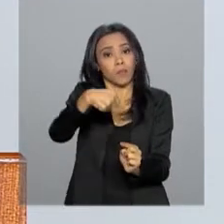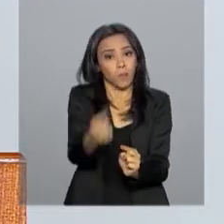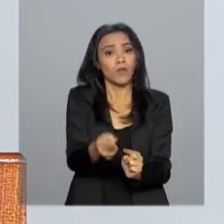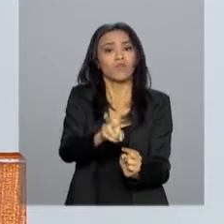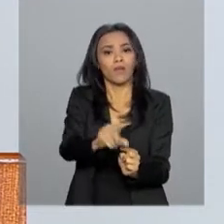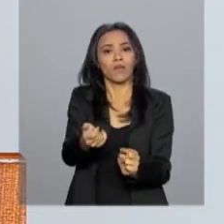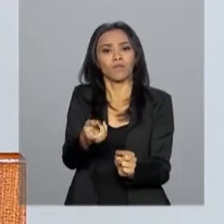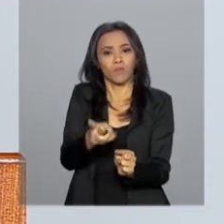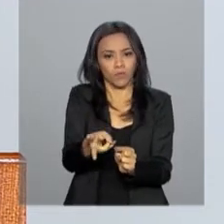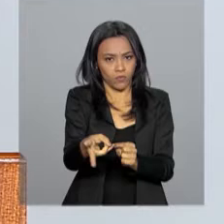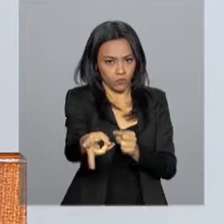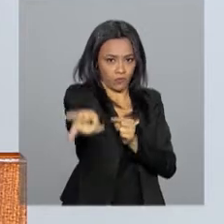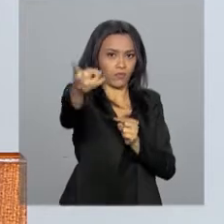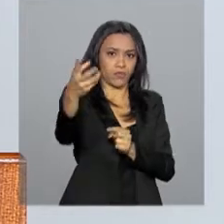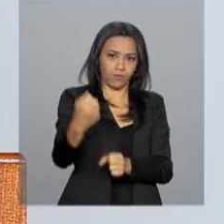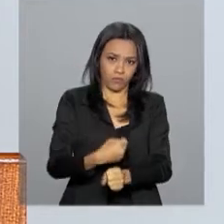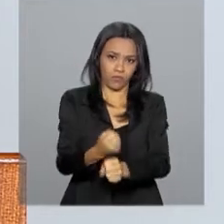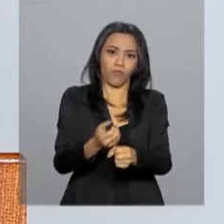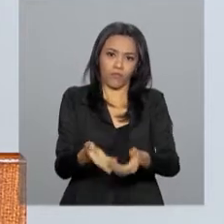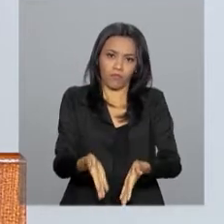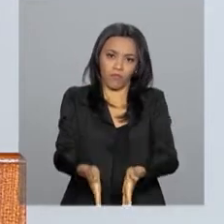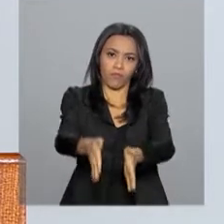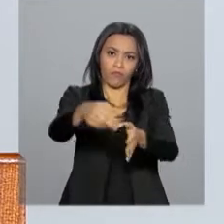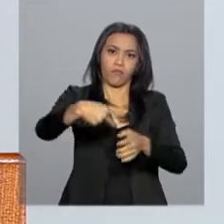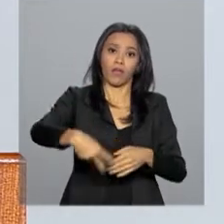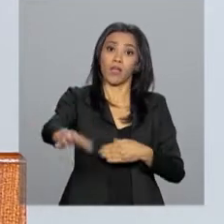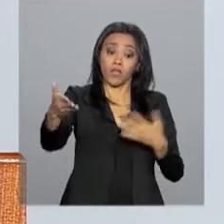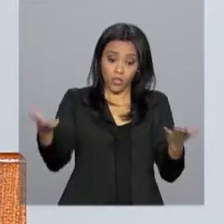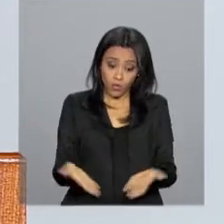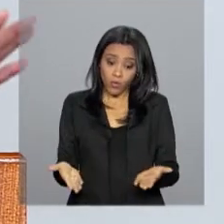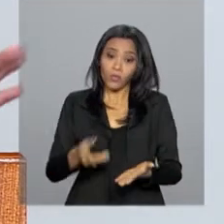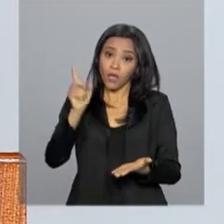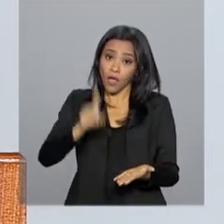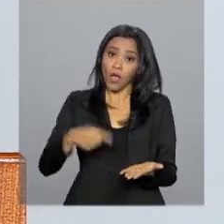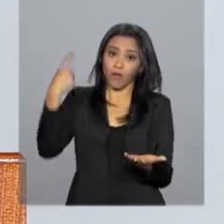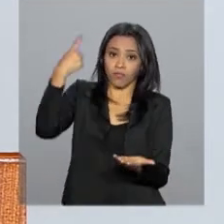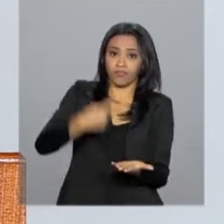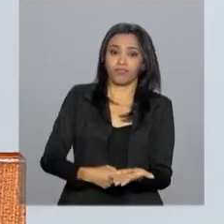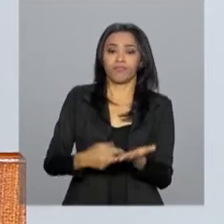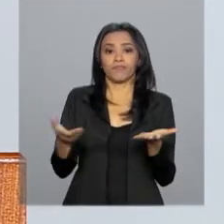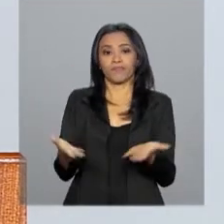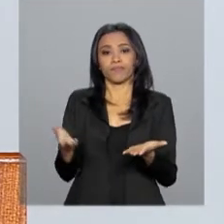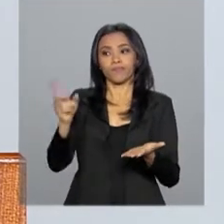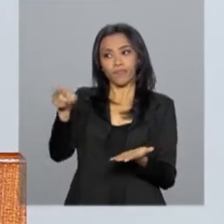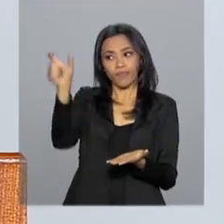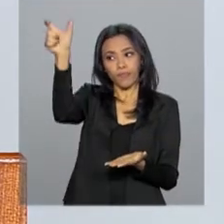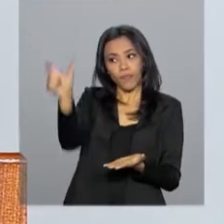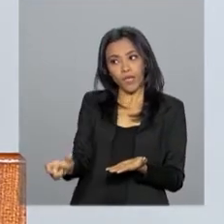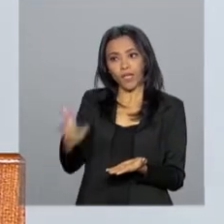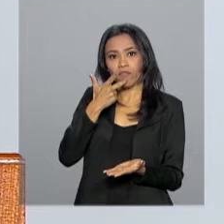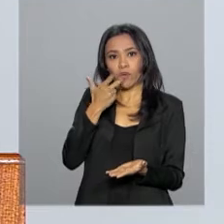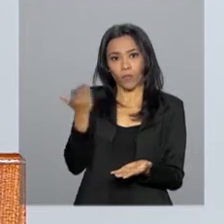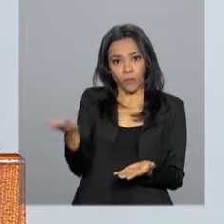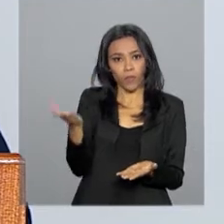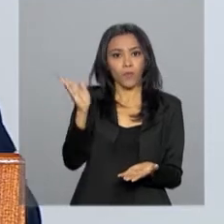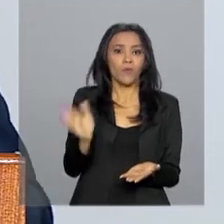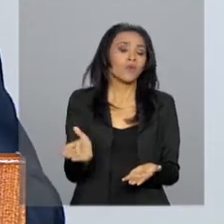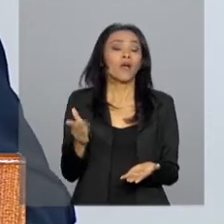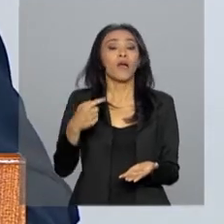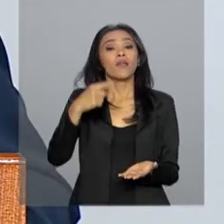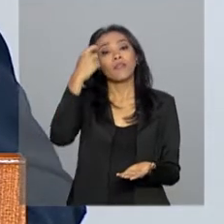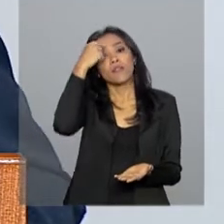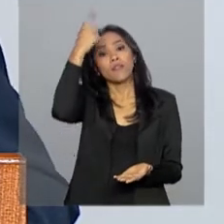será é executado e hoje nós estamos consolidando precisamente isso como disse o balde né nós vamos consolidando essa